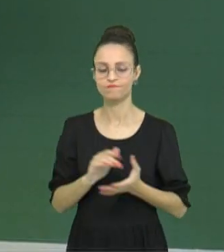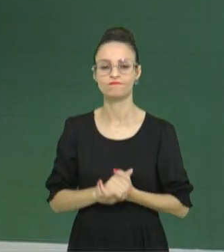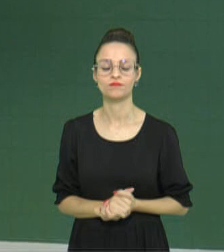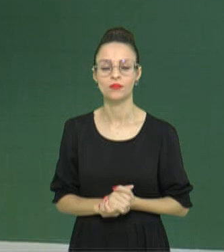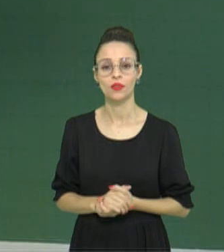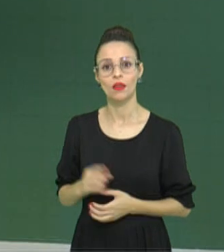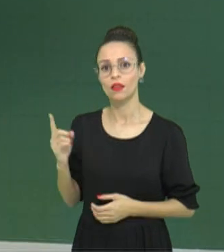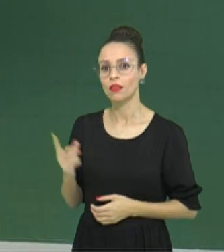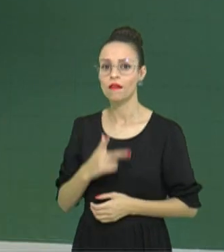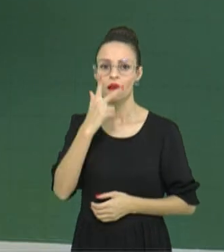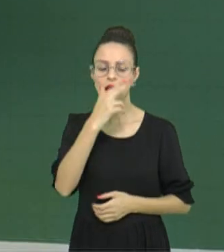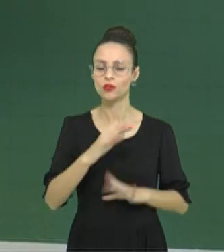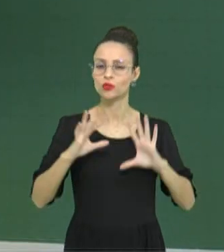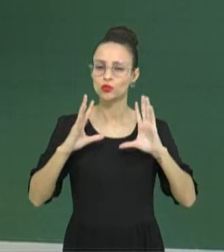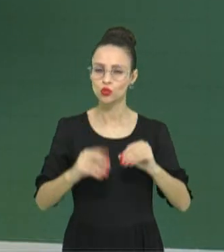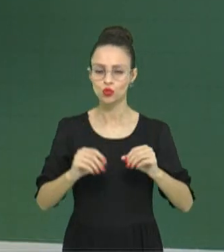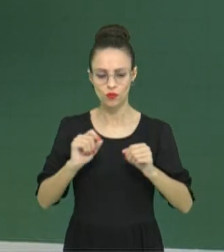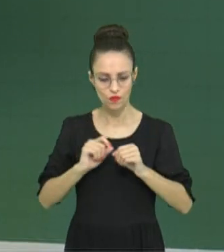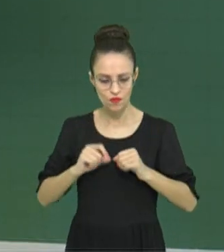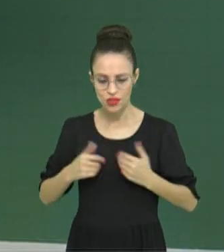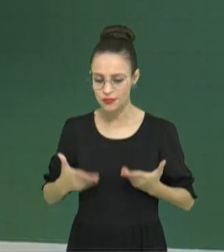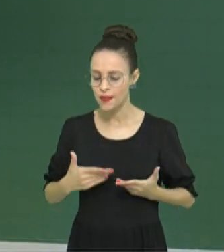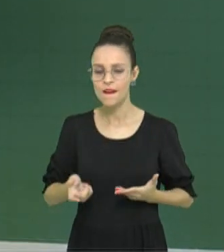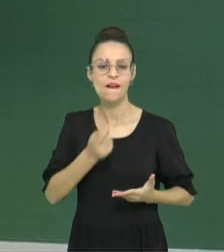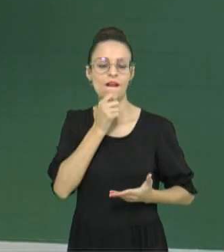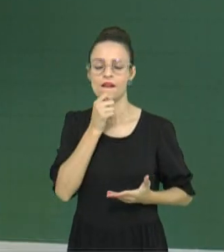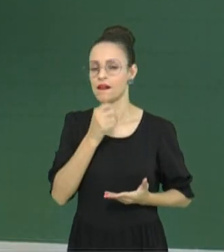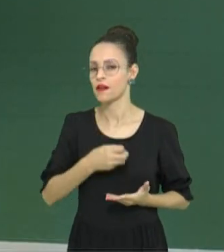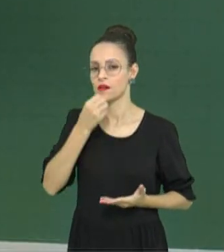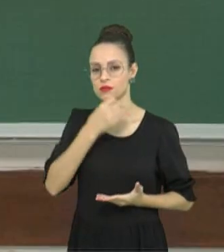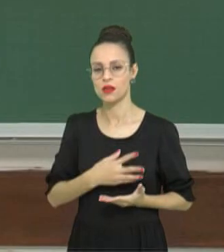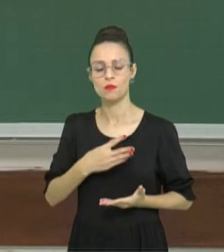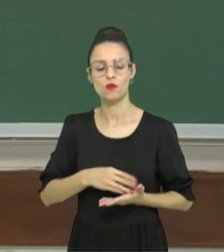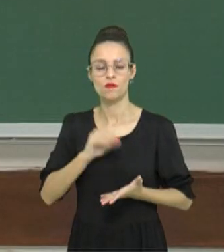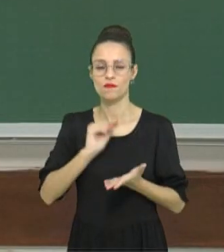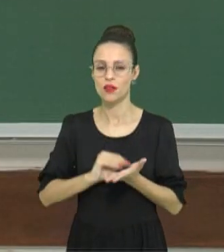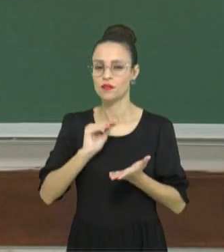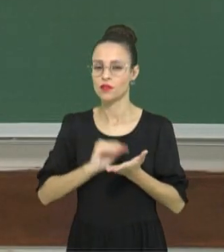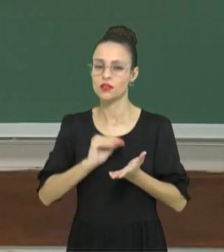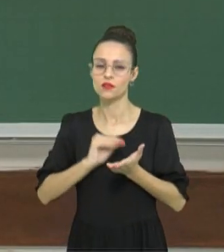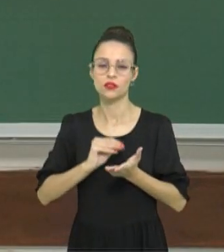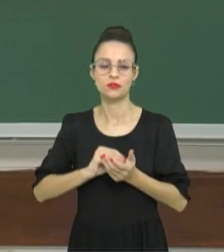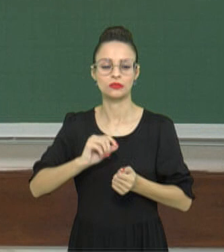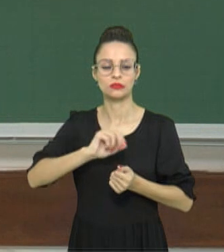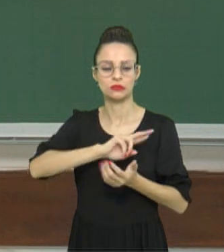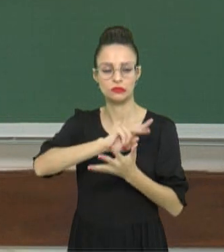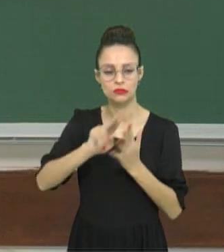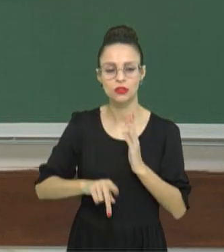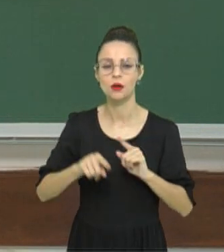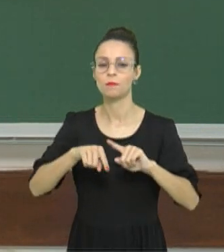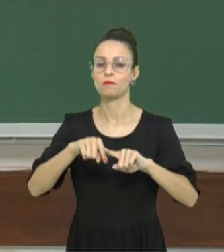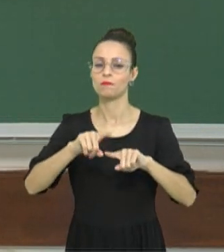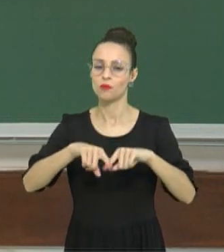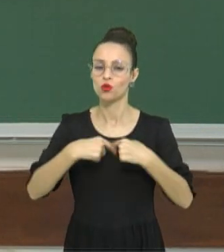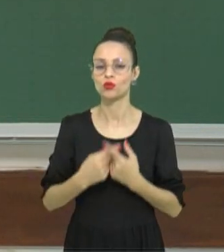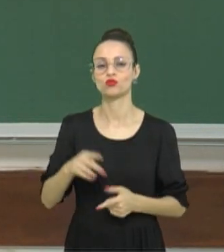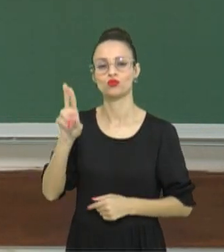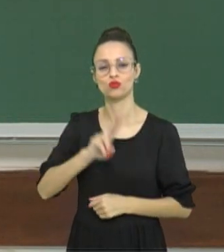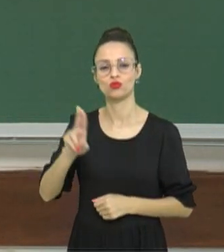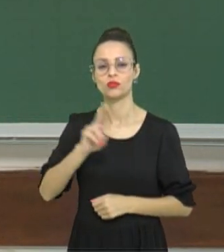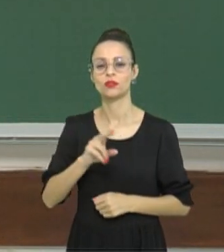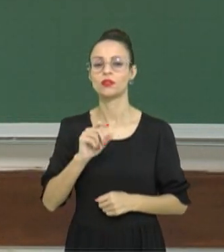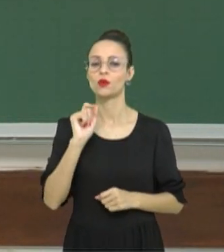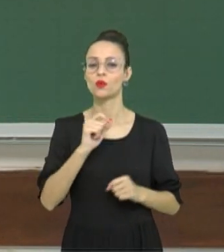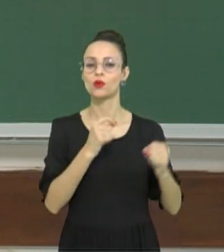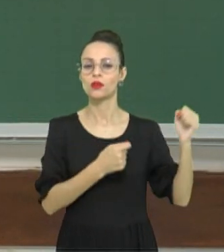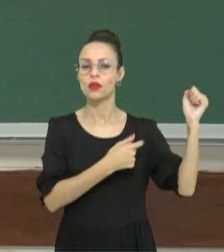Ele acha que tudo aquilo que ele fez não é o suficiente. E essa obsessão faz com que ele utilize de recursos